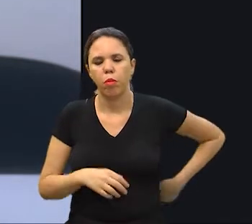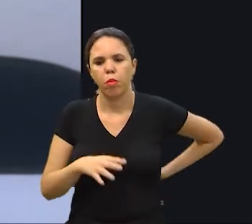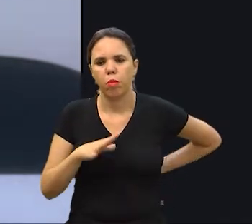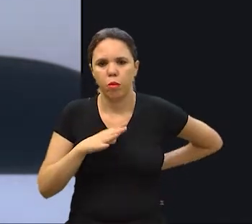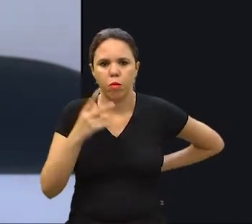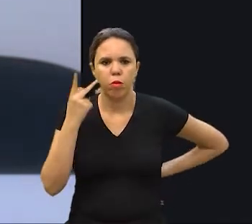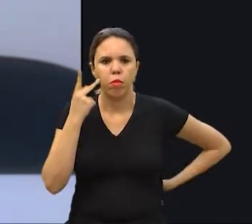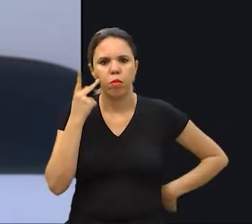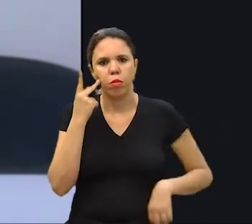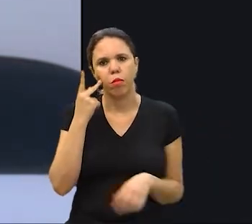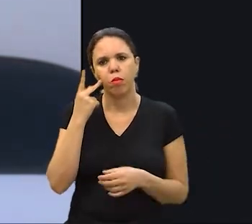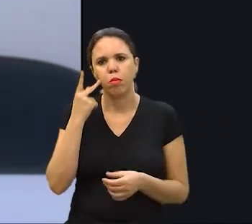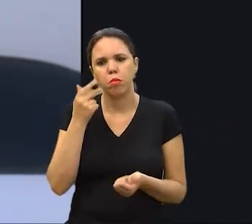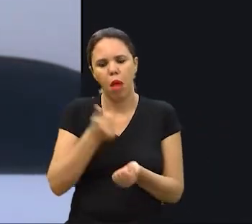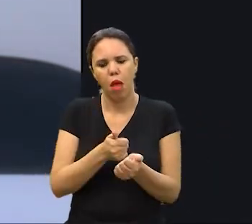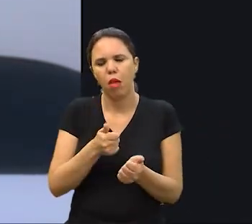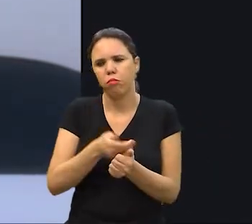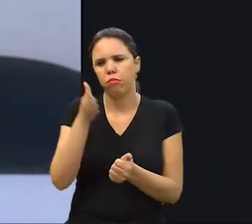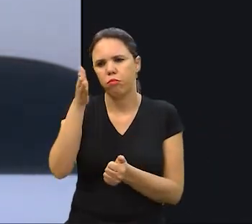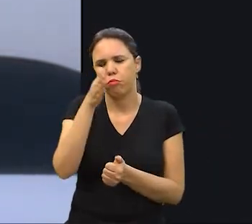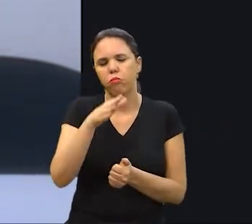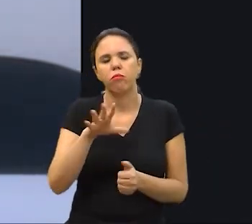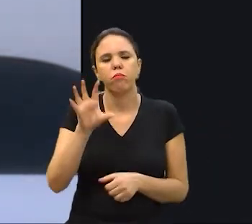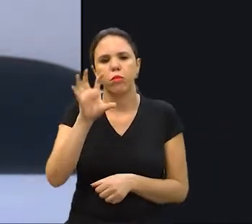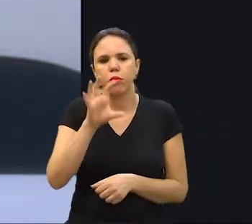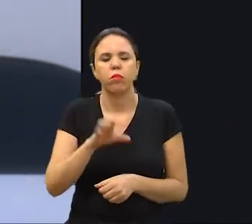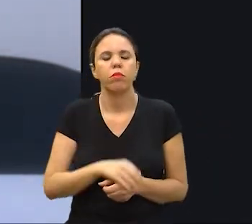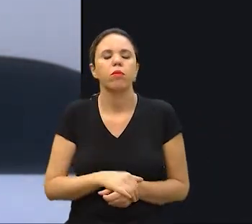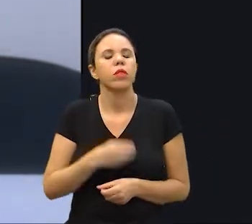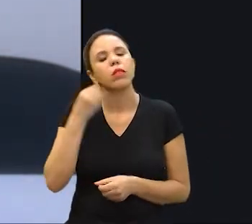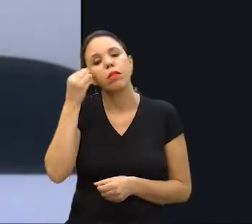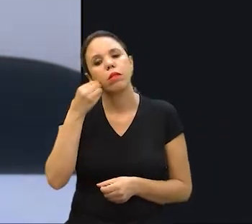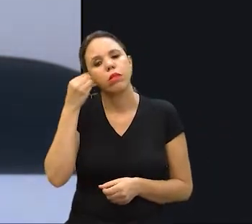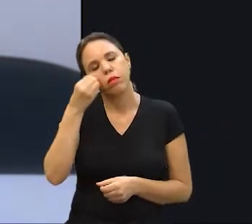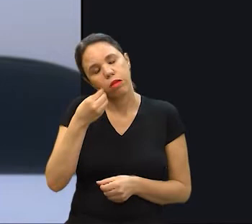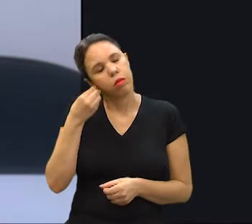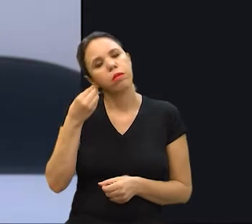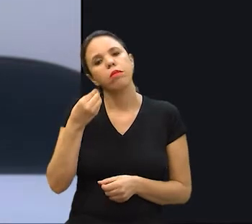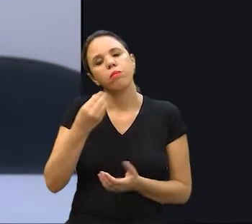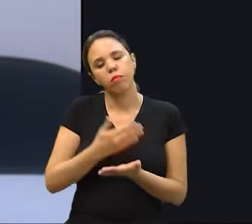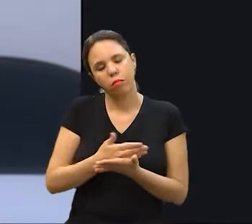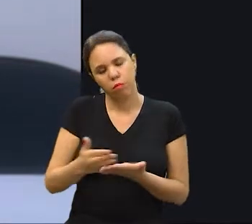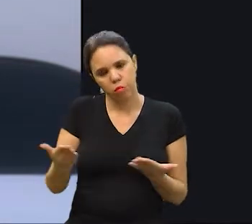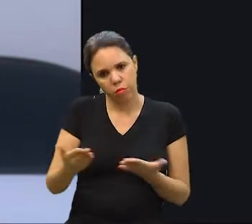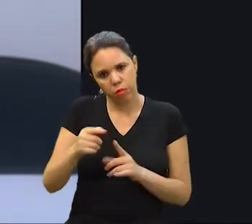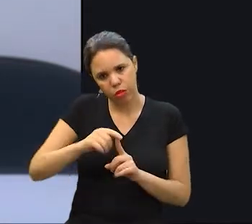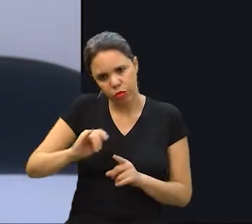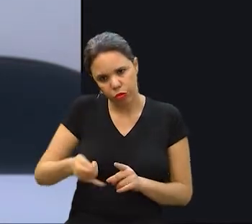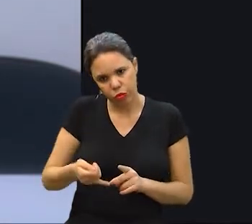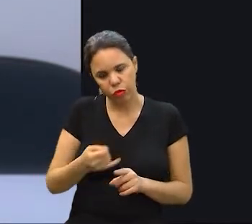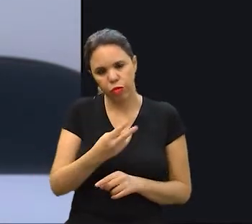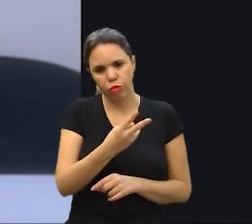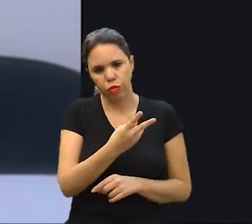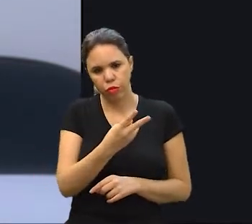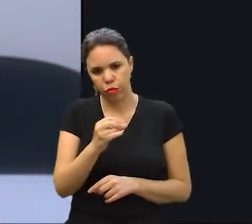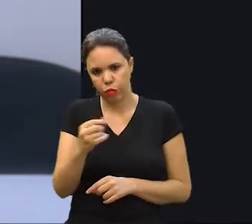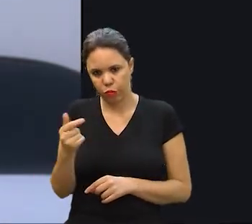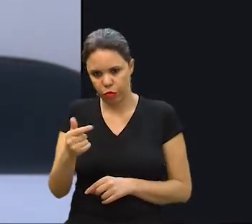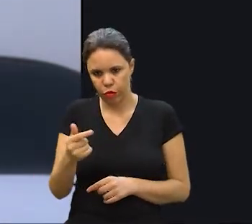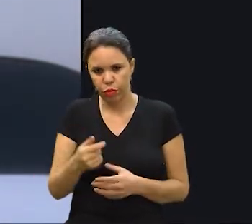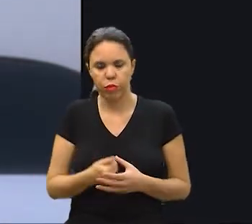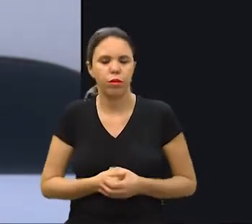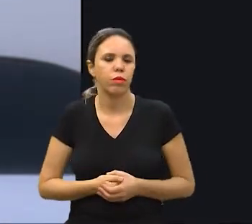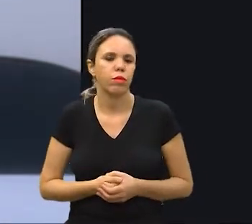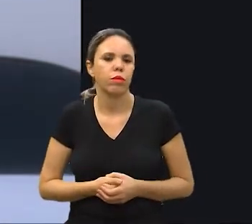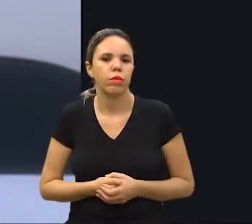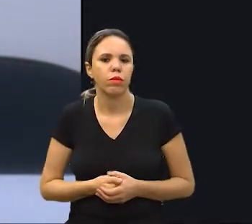interior de São Paulo, litoral de São Paulo. E essa experiência, que vai se iniciar agora em janeiro de